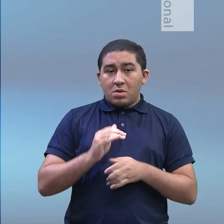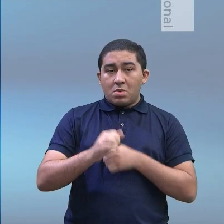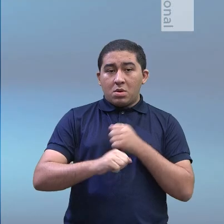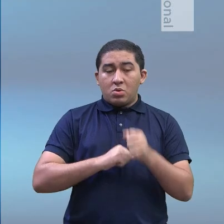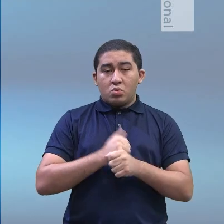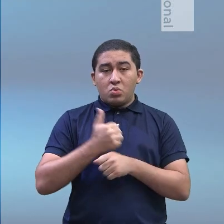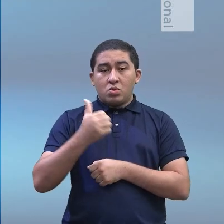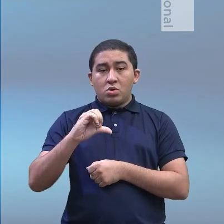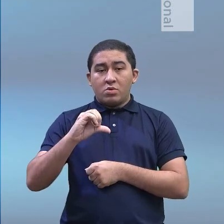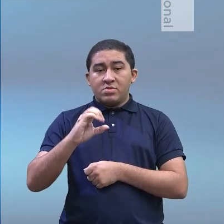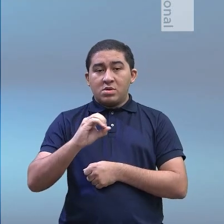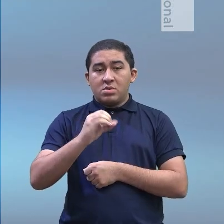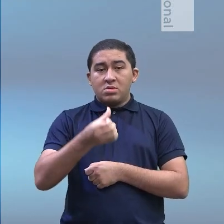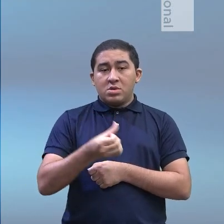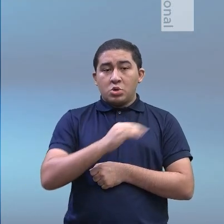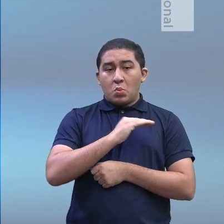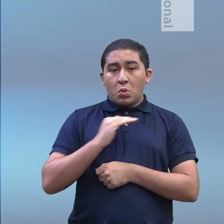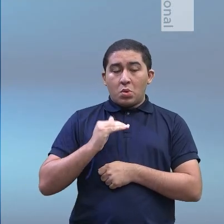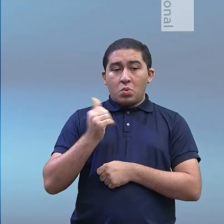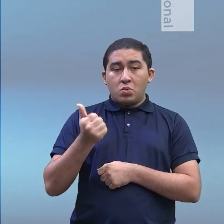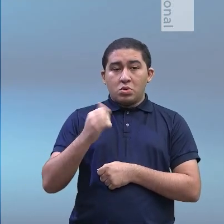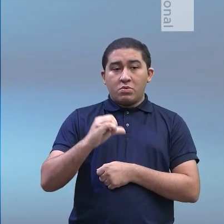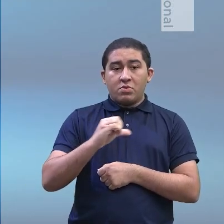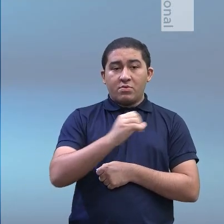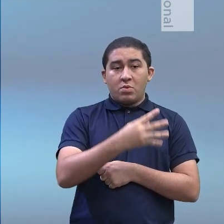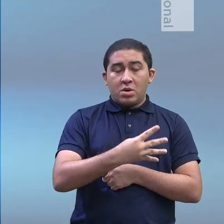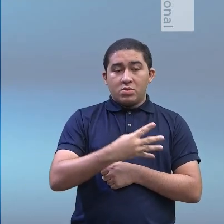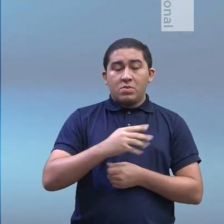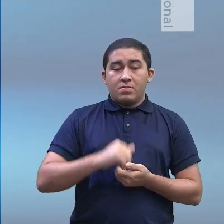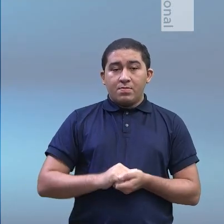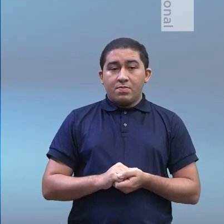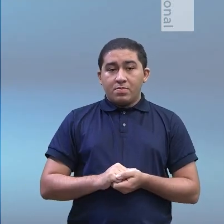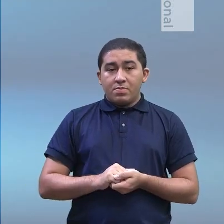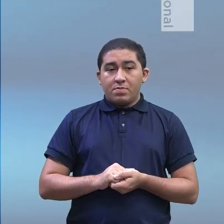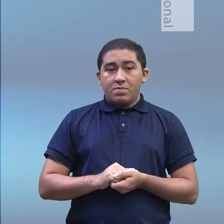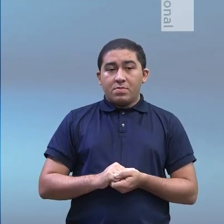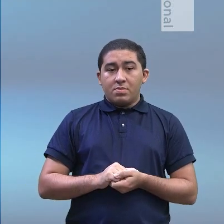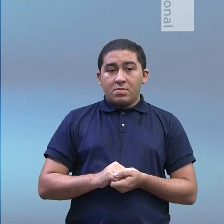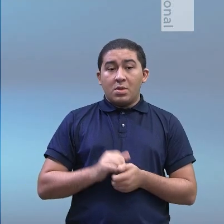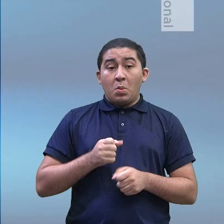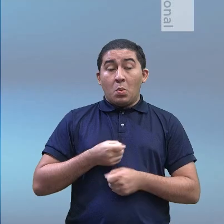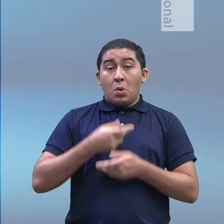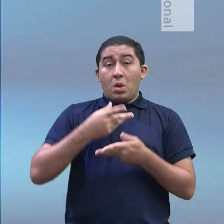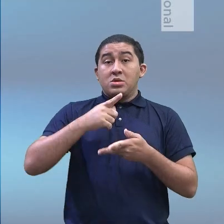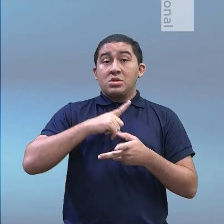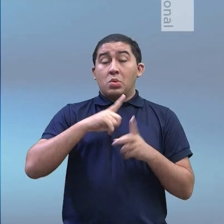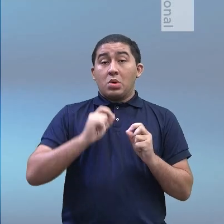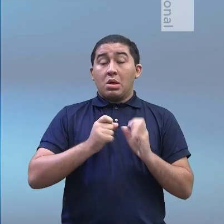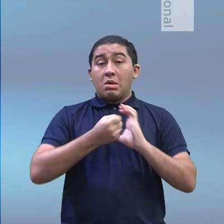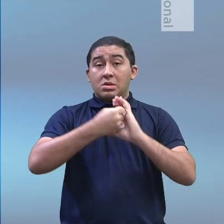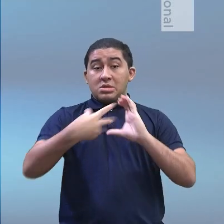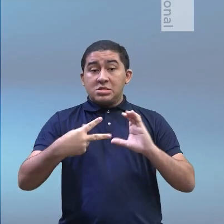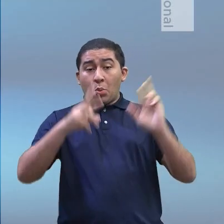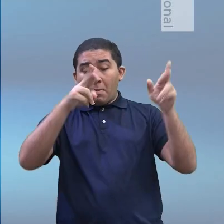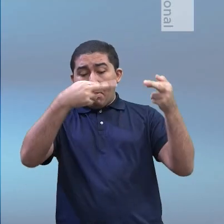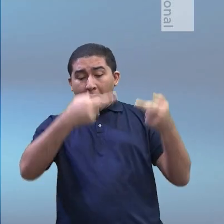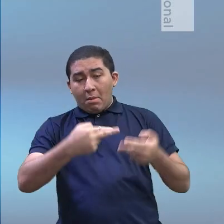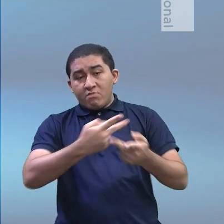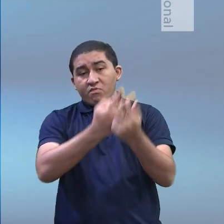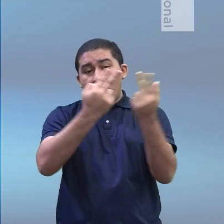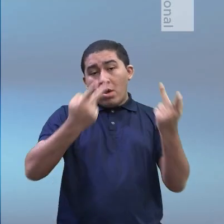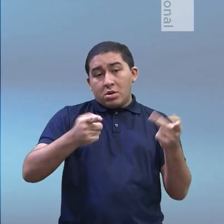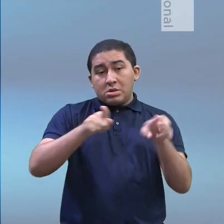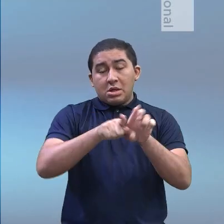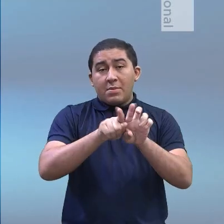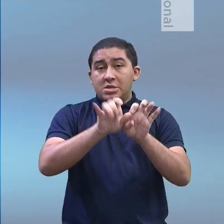até 1994. Então, o poeta brasileiro, conhecido por seu lirismo e simplicidade profunda, né, um grande escritor,